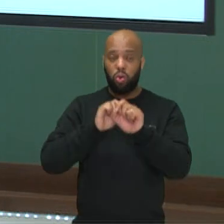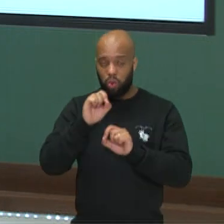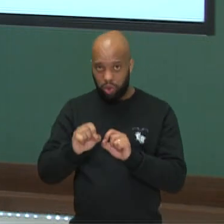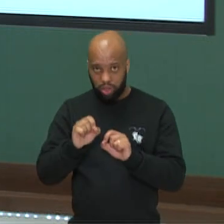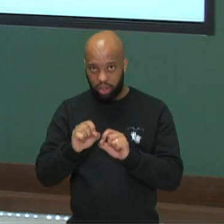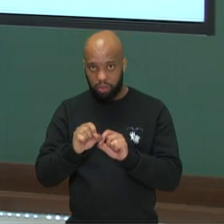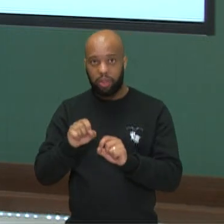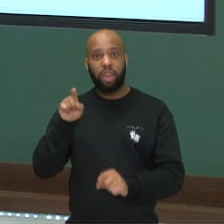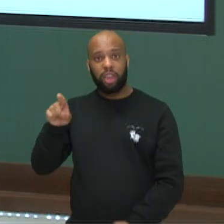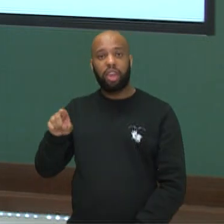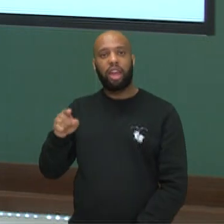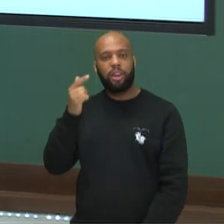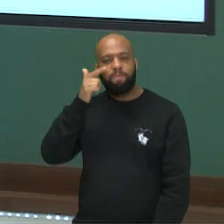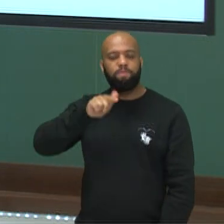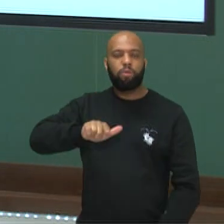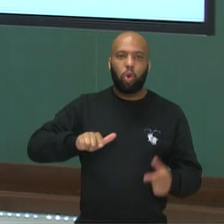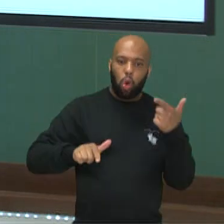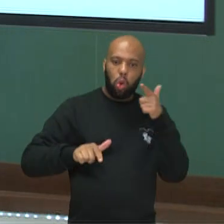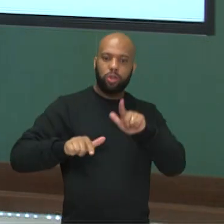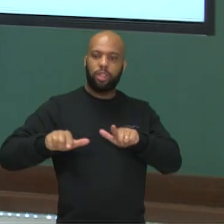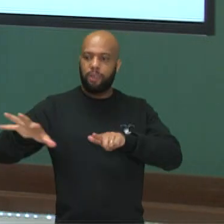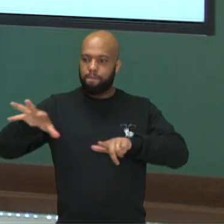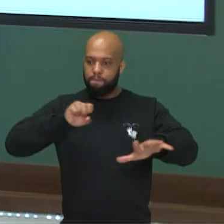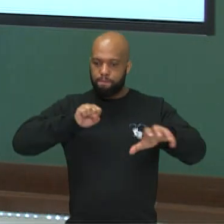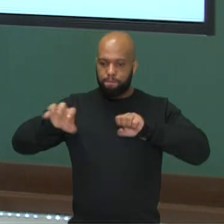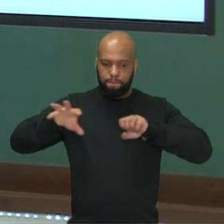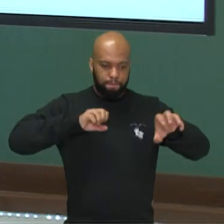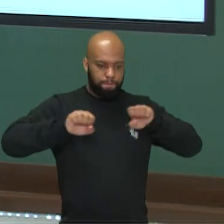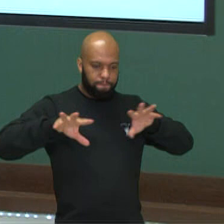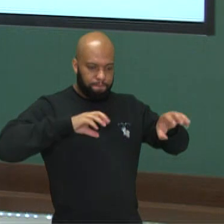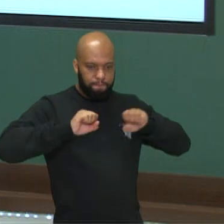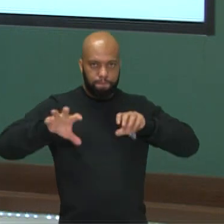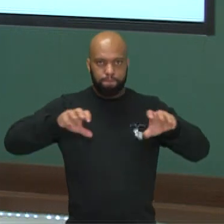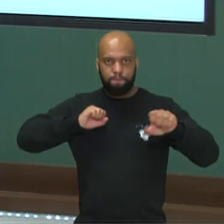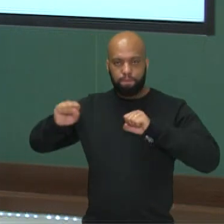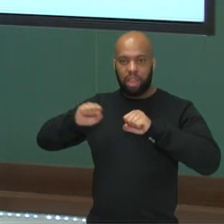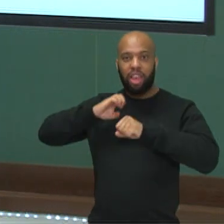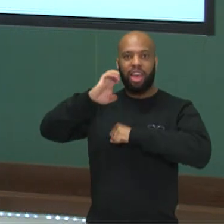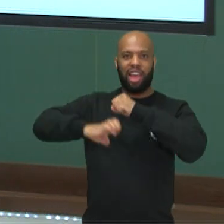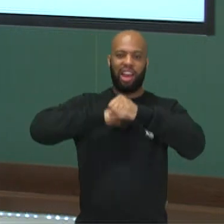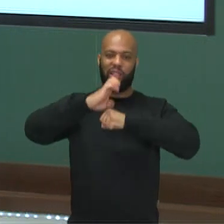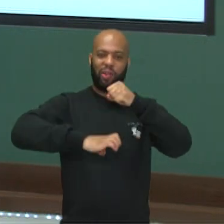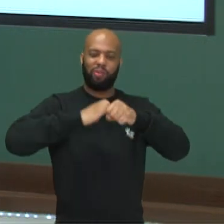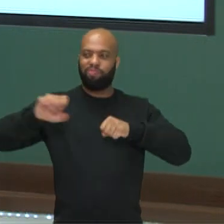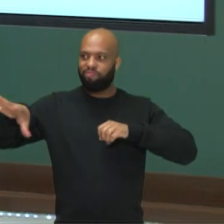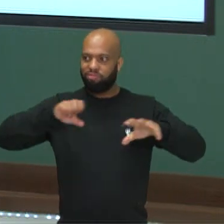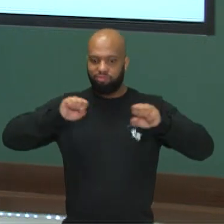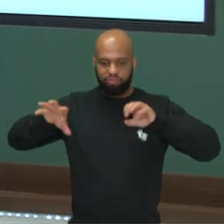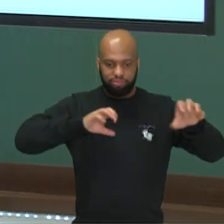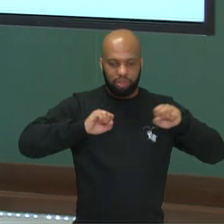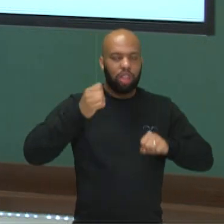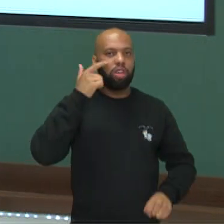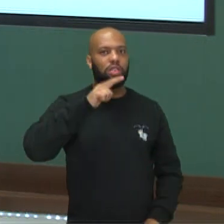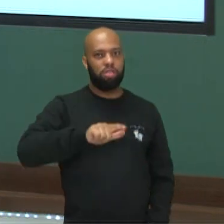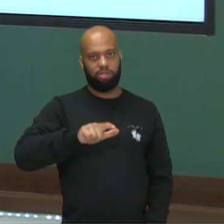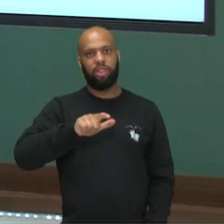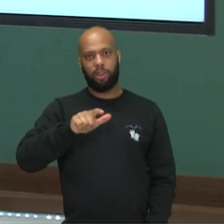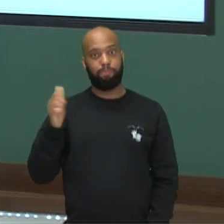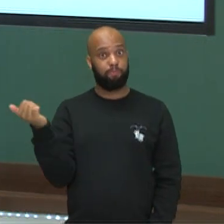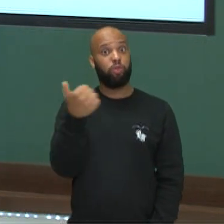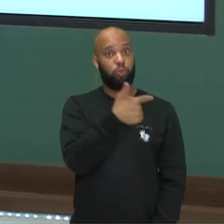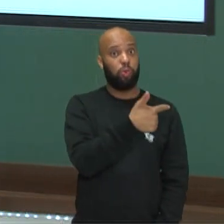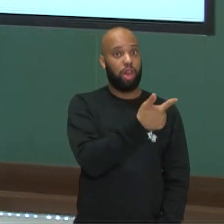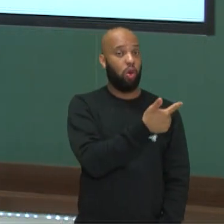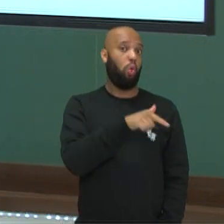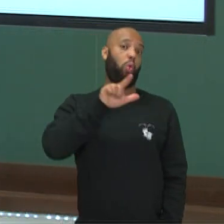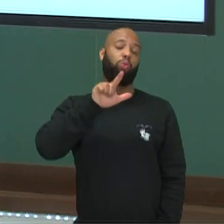é isso, professor? Ele atrai para si a nuvem eletrônica da ligação muito mais forte